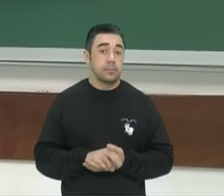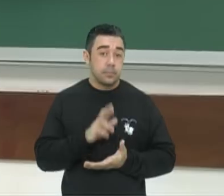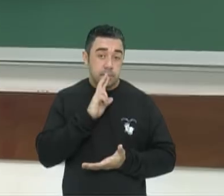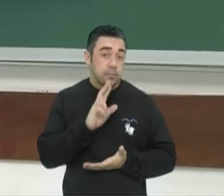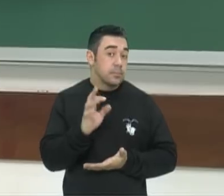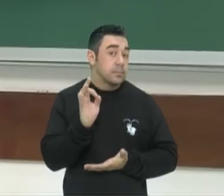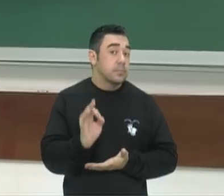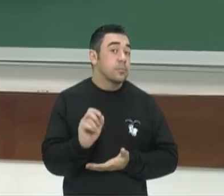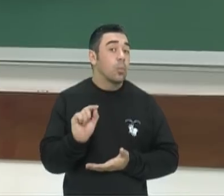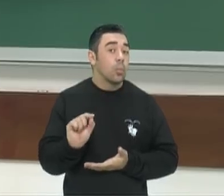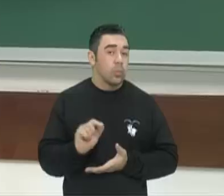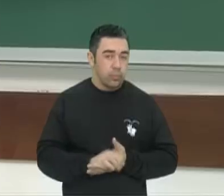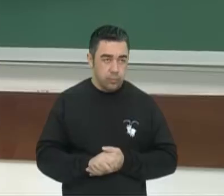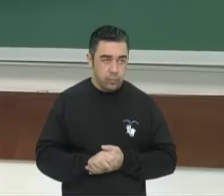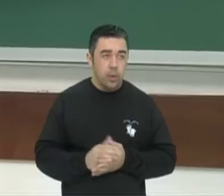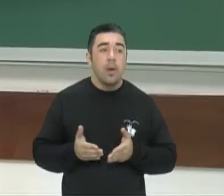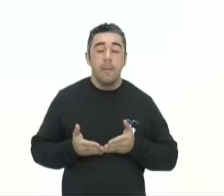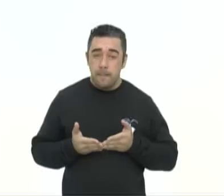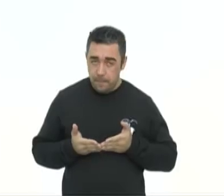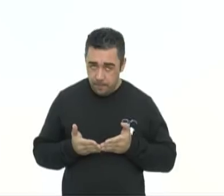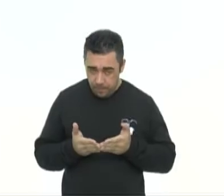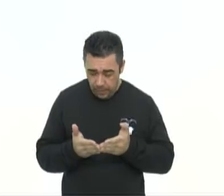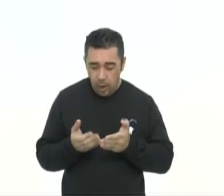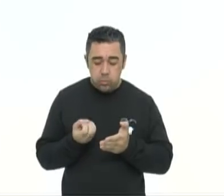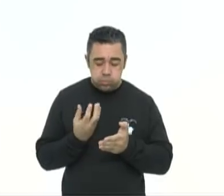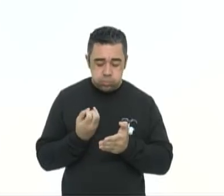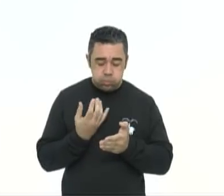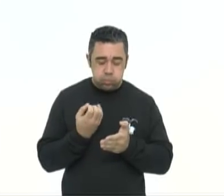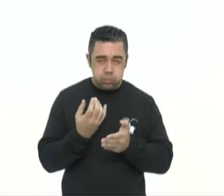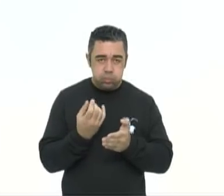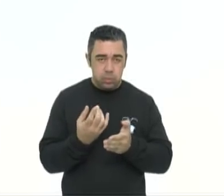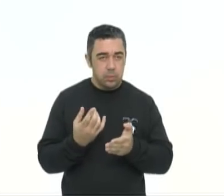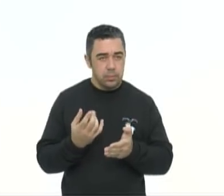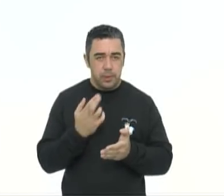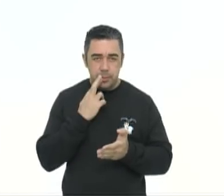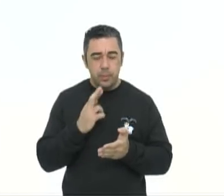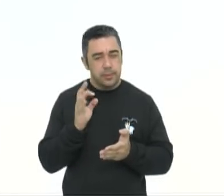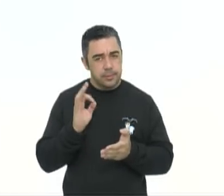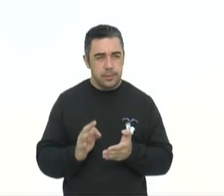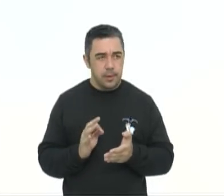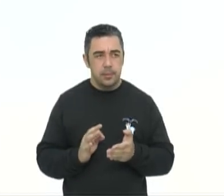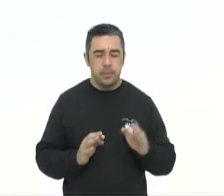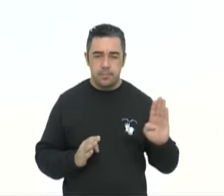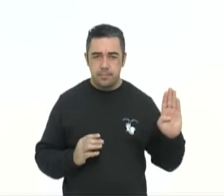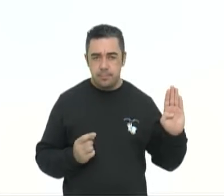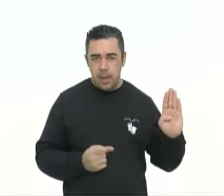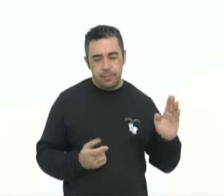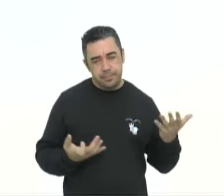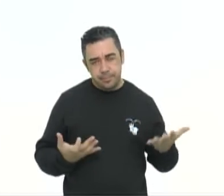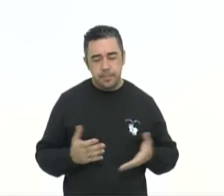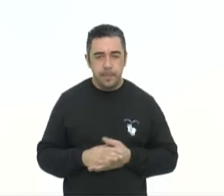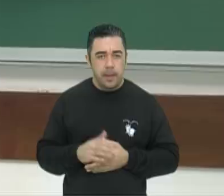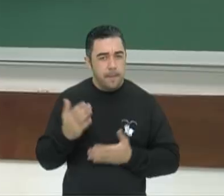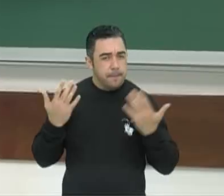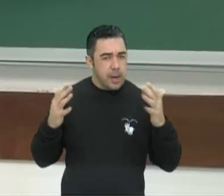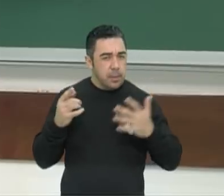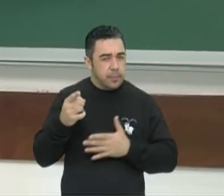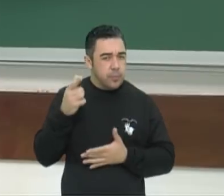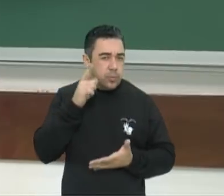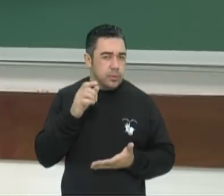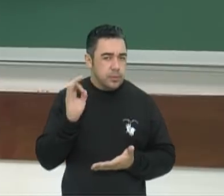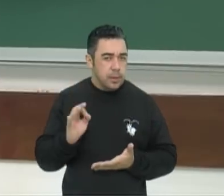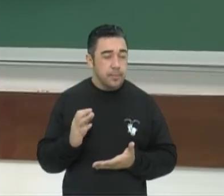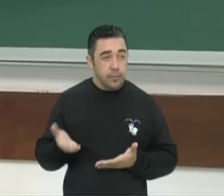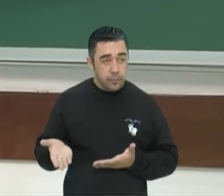E a resposta certa é barco a vapor. Então, essa aqui estava mais fácil, certo? Mas parabéns para você que acertou,